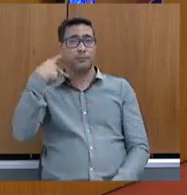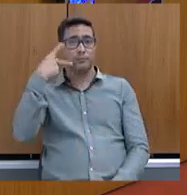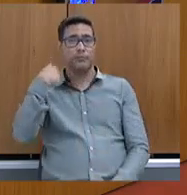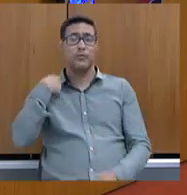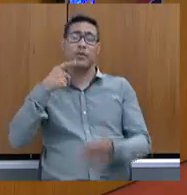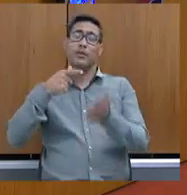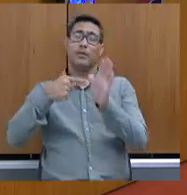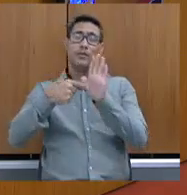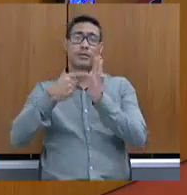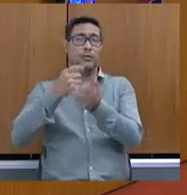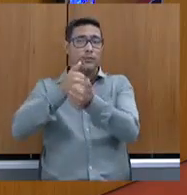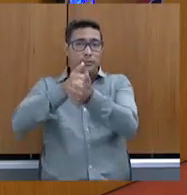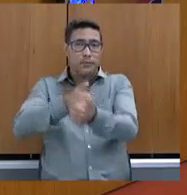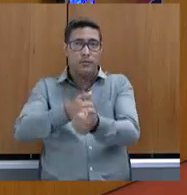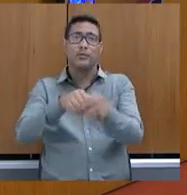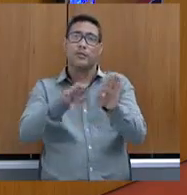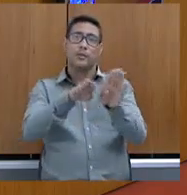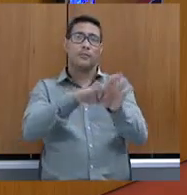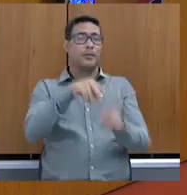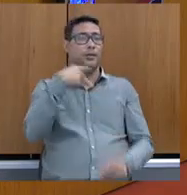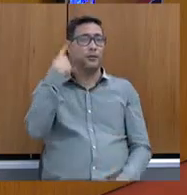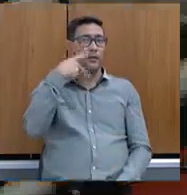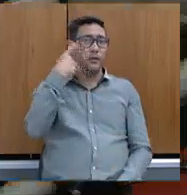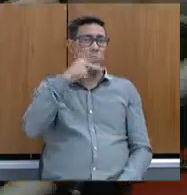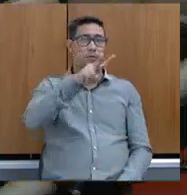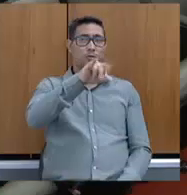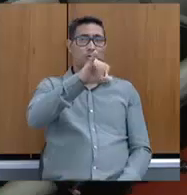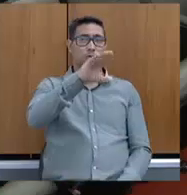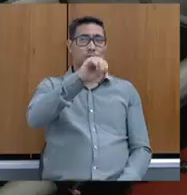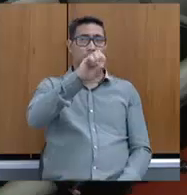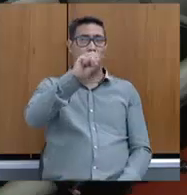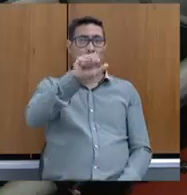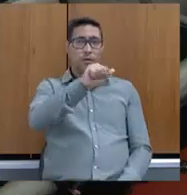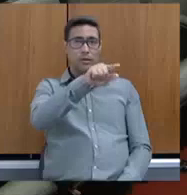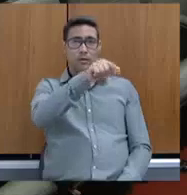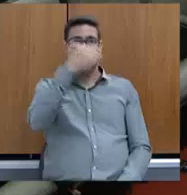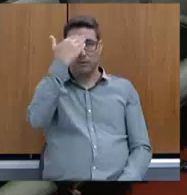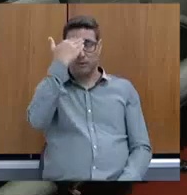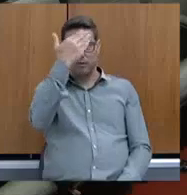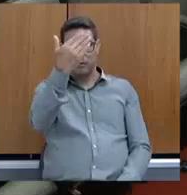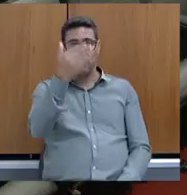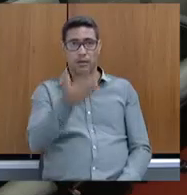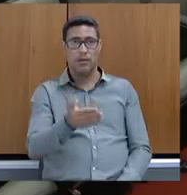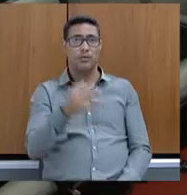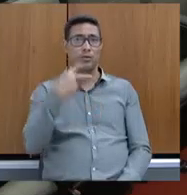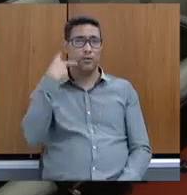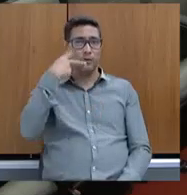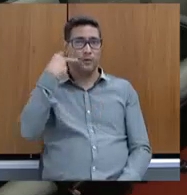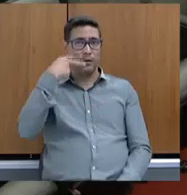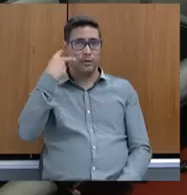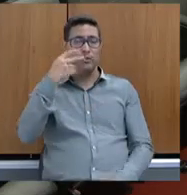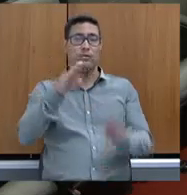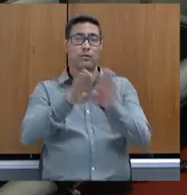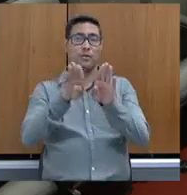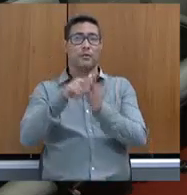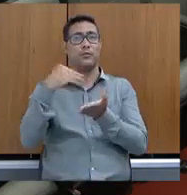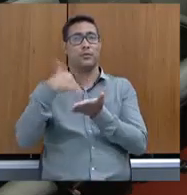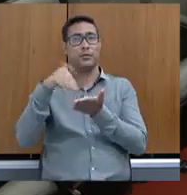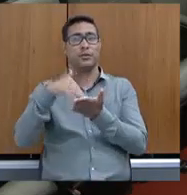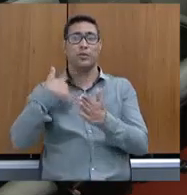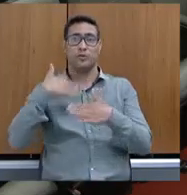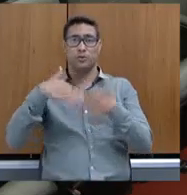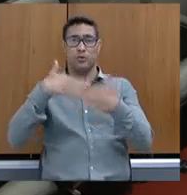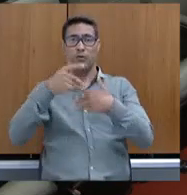consepi vereador de Viçosa que tá aqui também o Bartô Obrigado Vereador Né o secretário de desenvolvimento